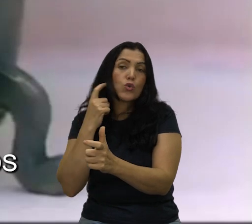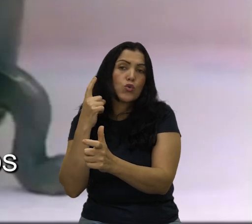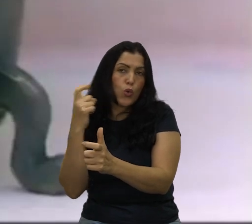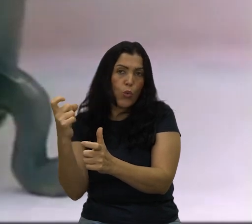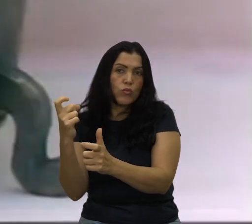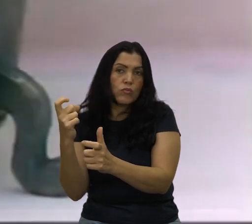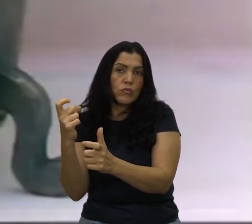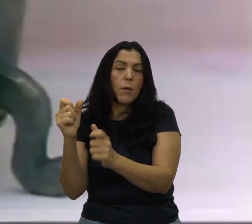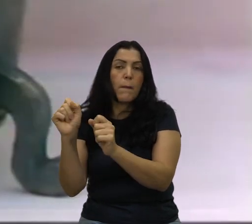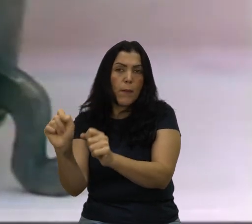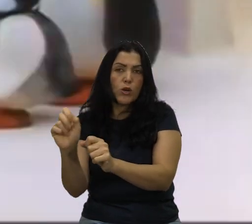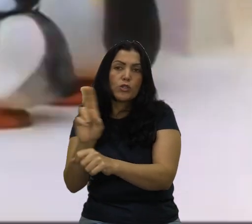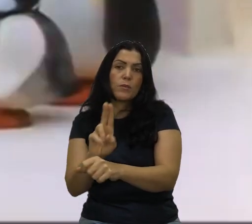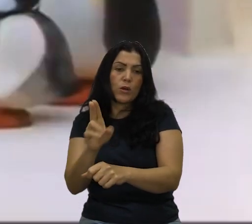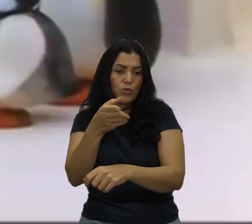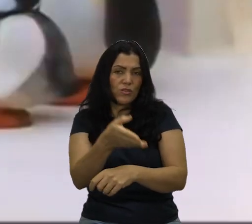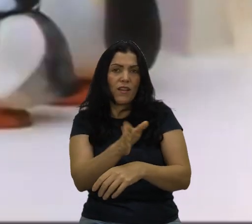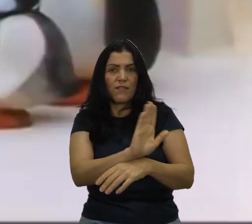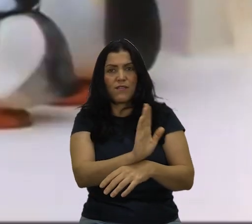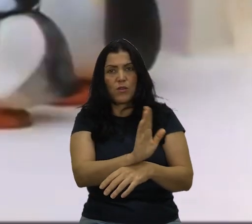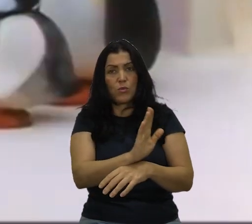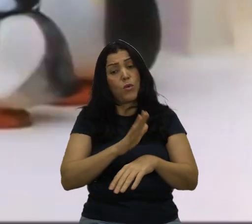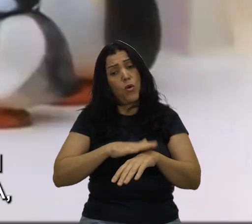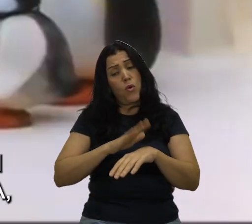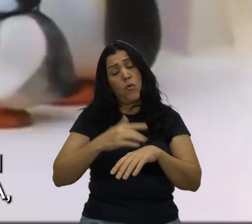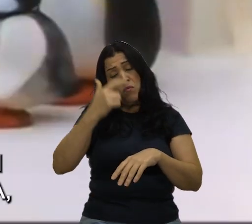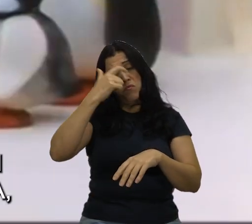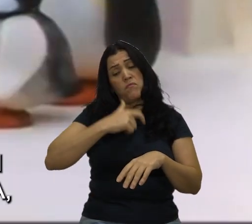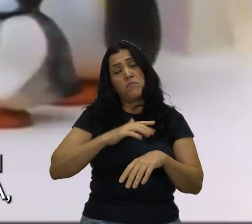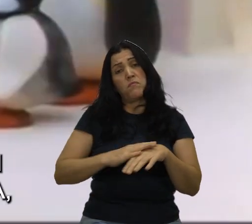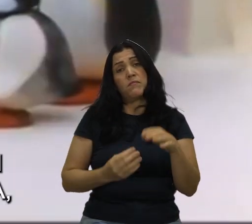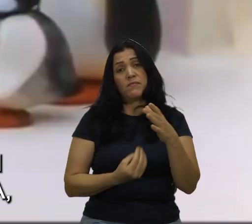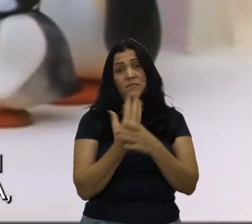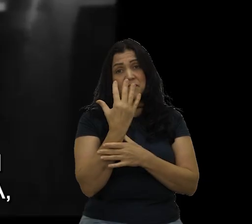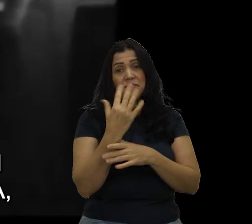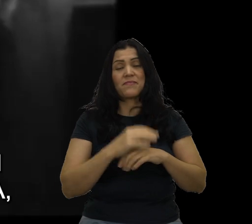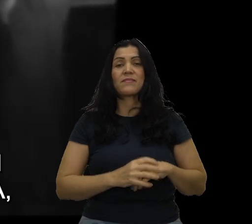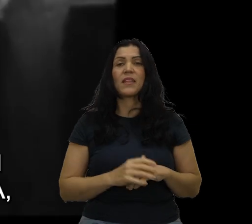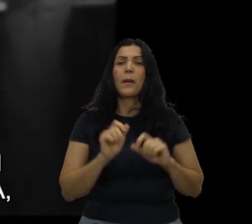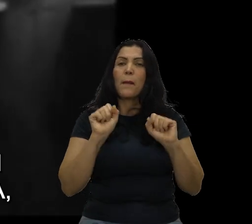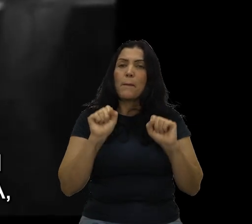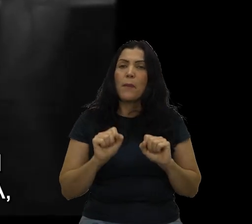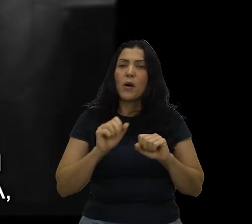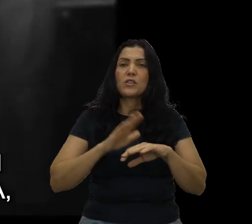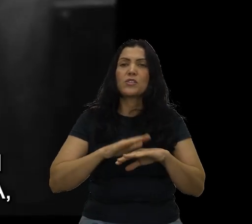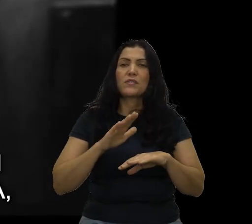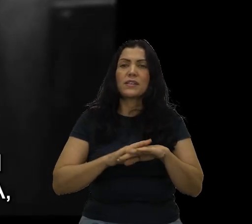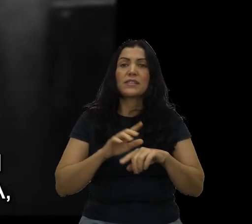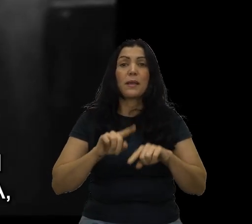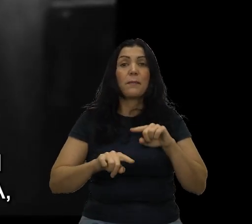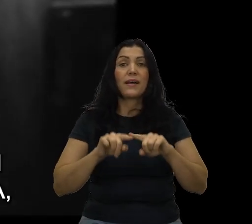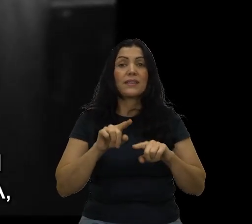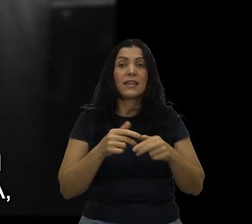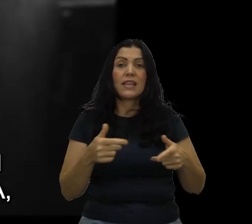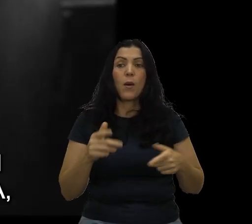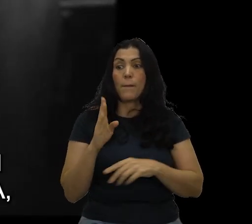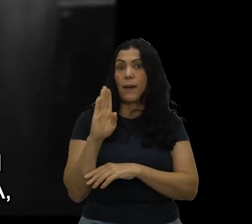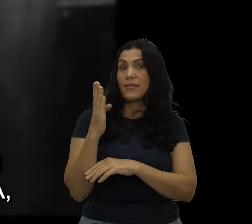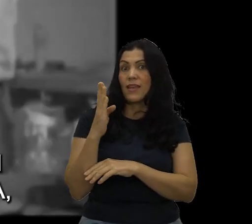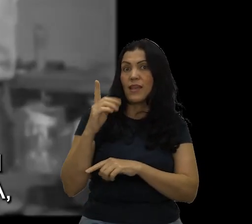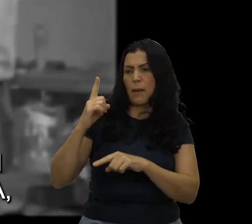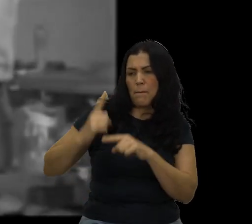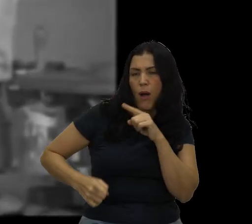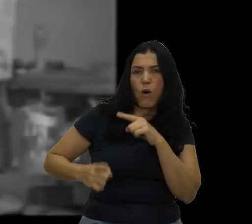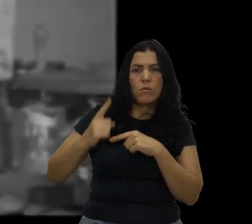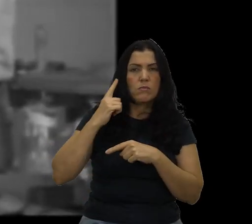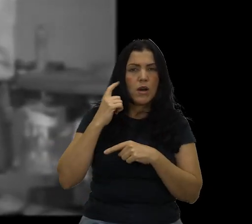bancos de som ou mesmo serem executados por nós. Eles podem ser fabricados com o uso de materiais